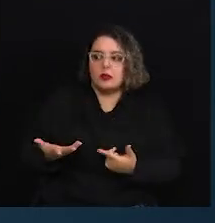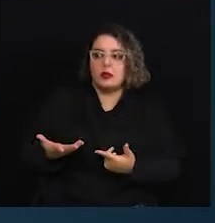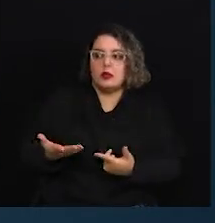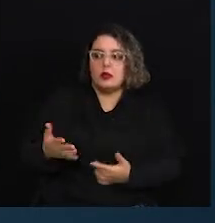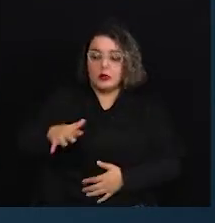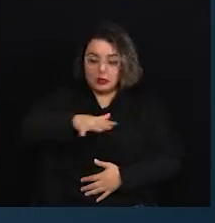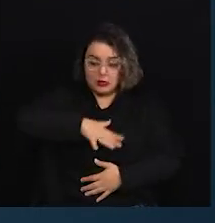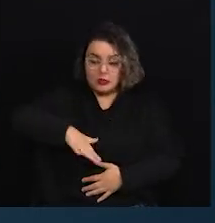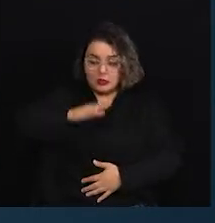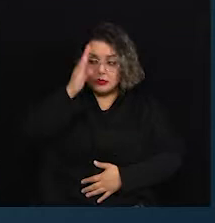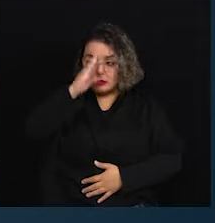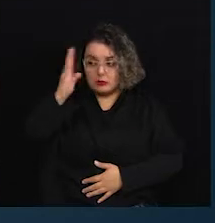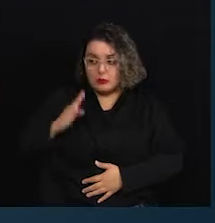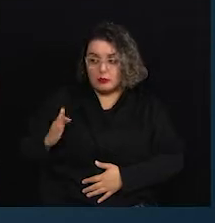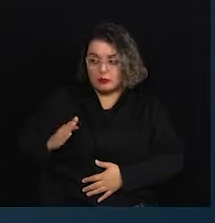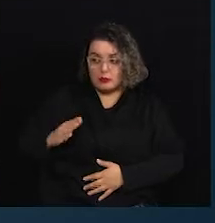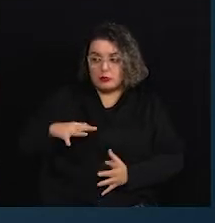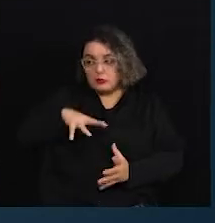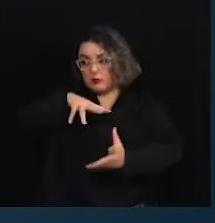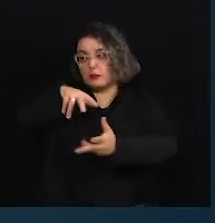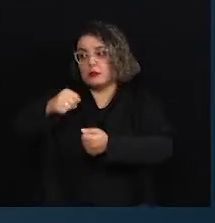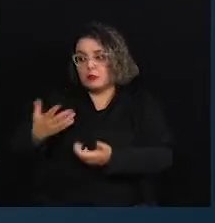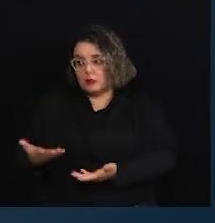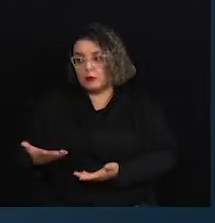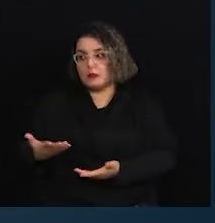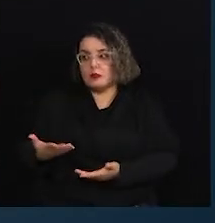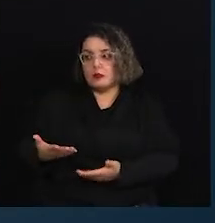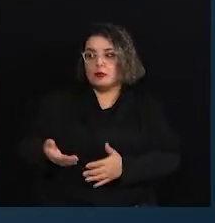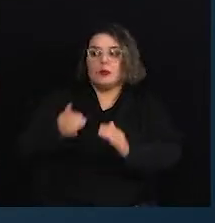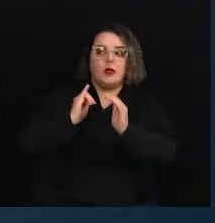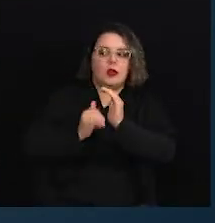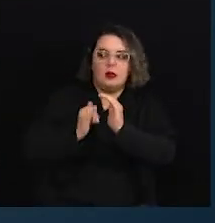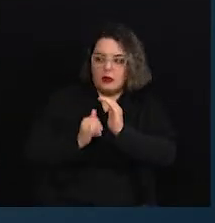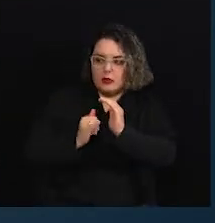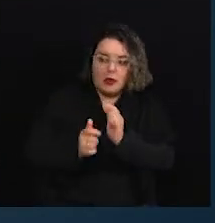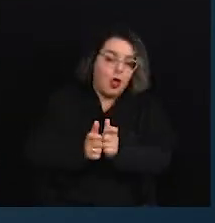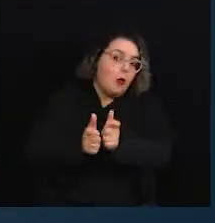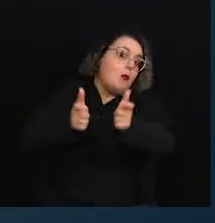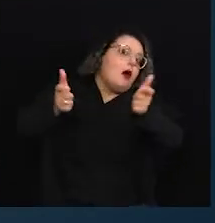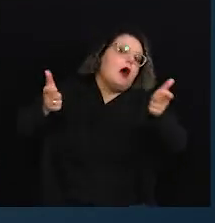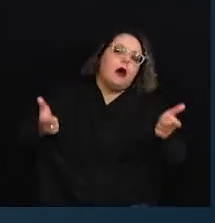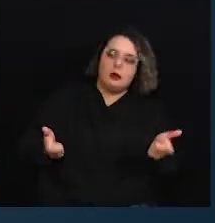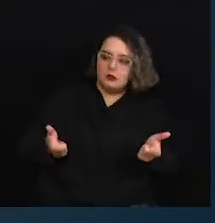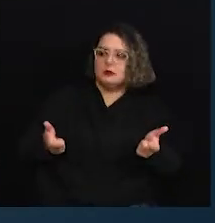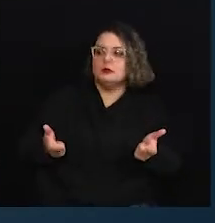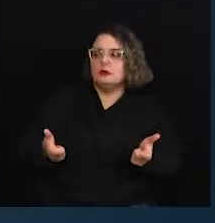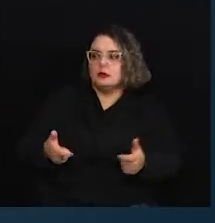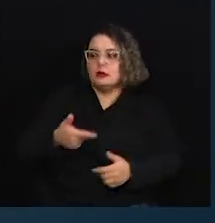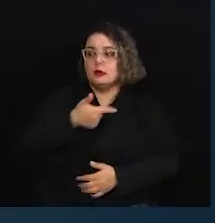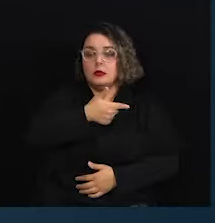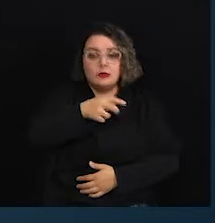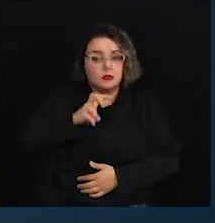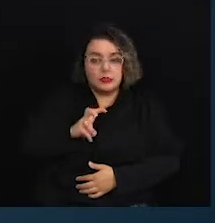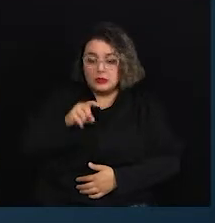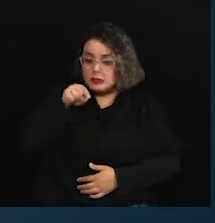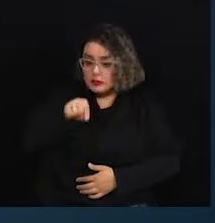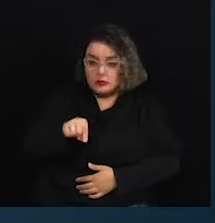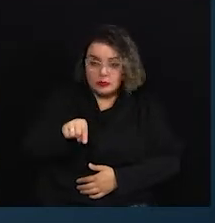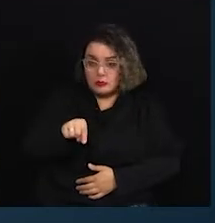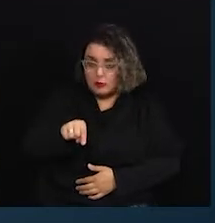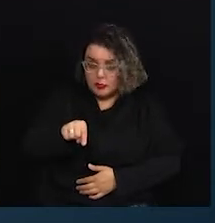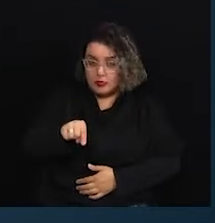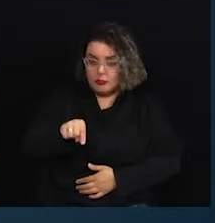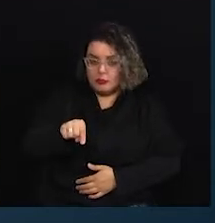brasileiras nesse cenário global, a gente coloca 1,3 milhões de startups, um número muito grande, né? E tem 25 mil delas que são